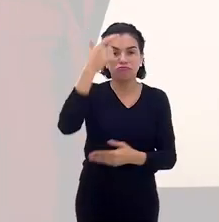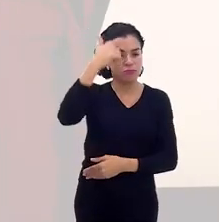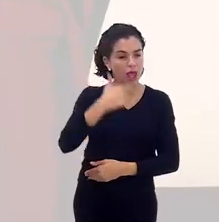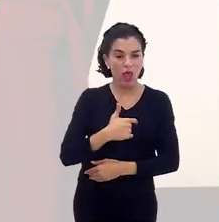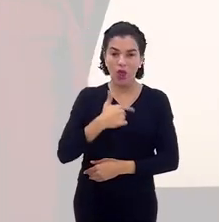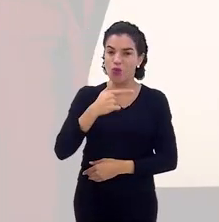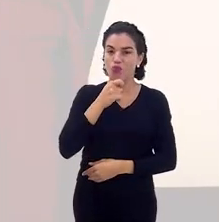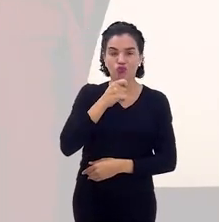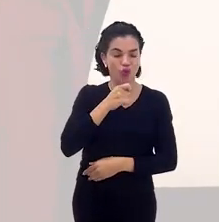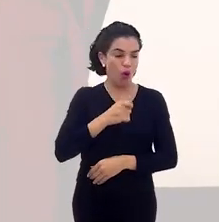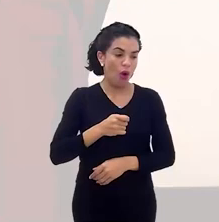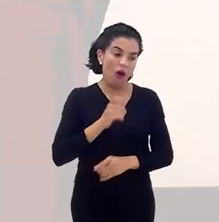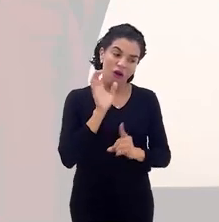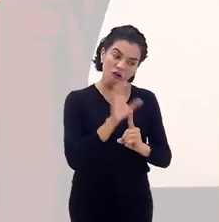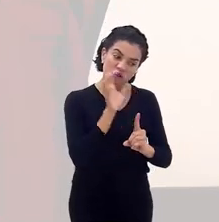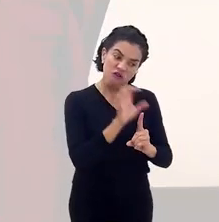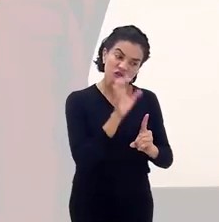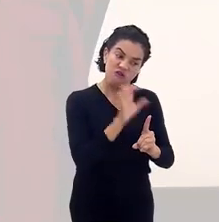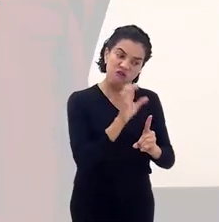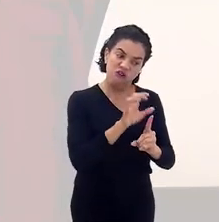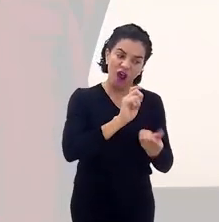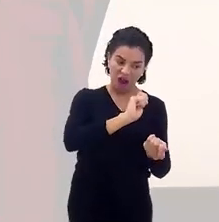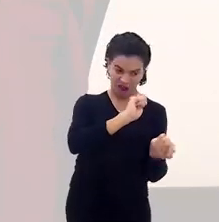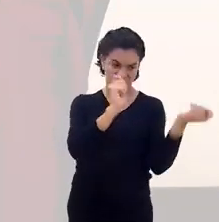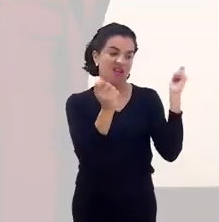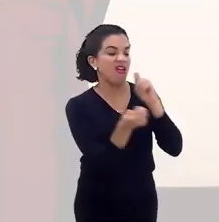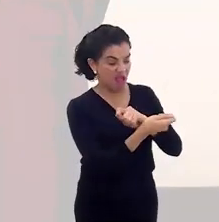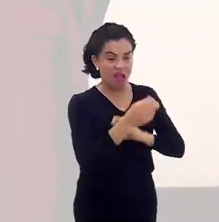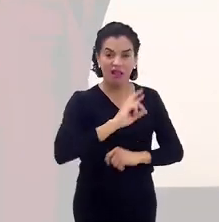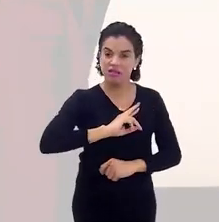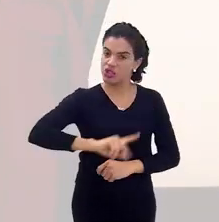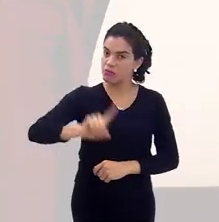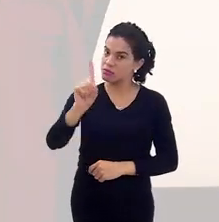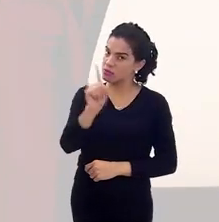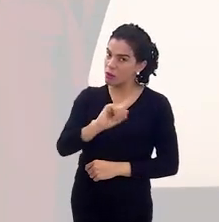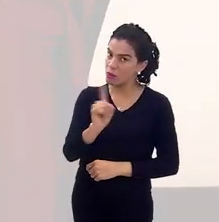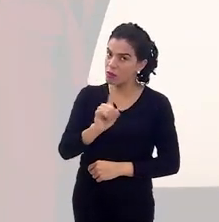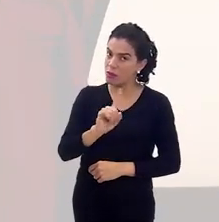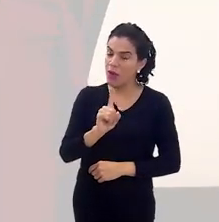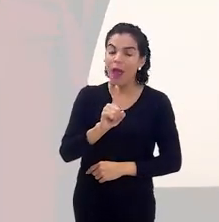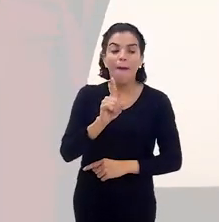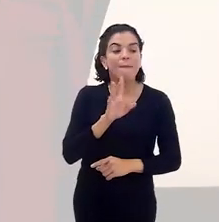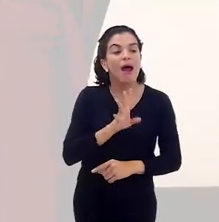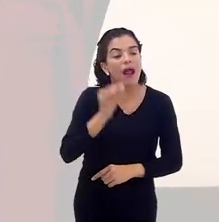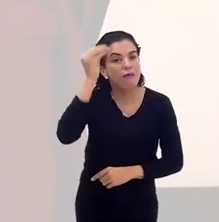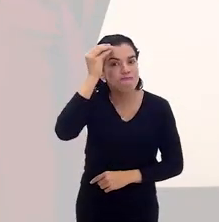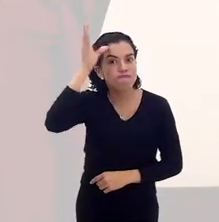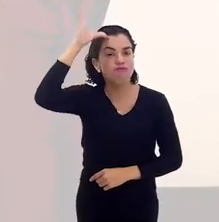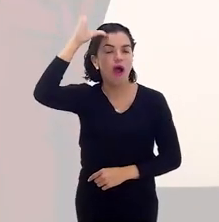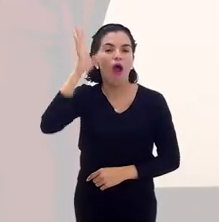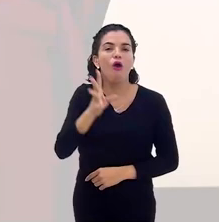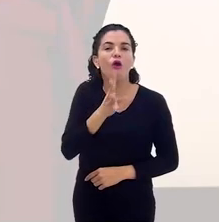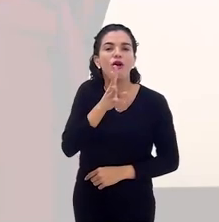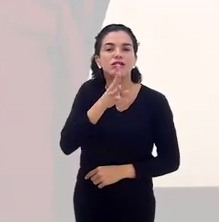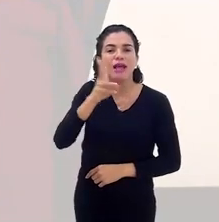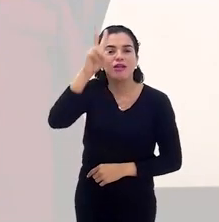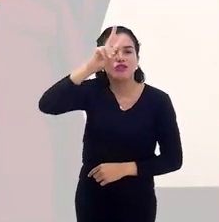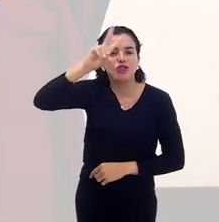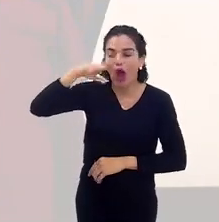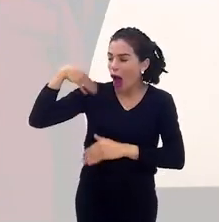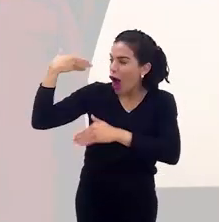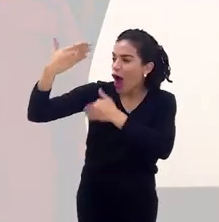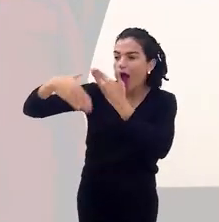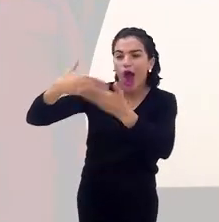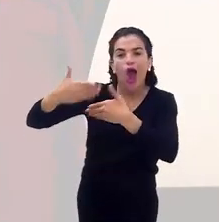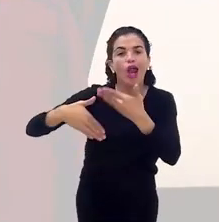não está doutrinando aquela pessoa para que ela mude de religião. Não. É para que ela conheça a